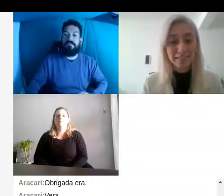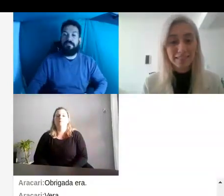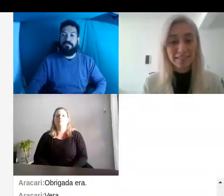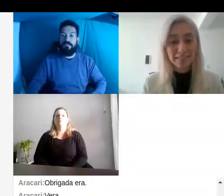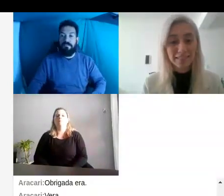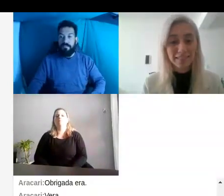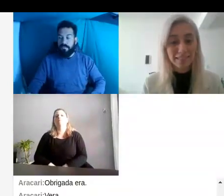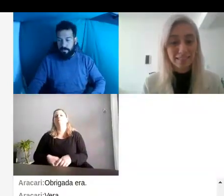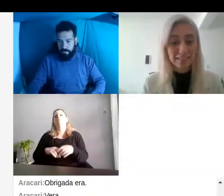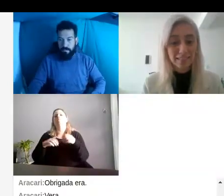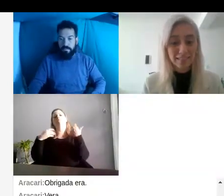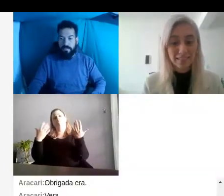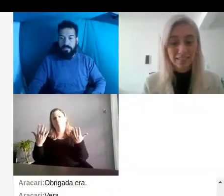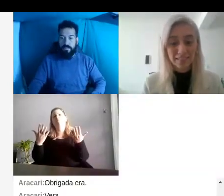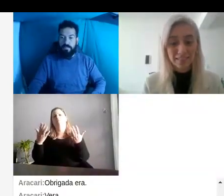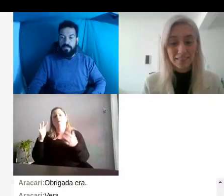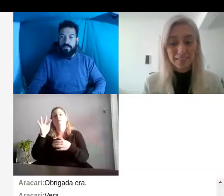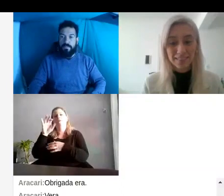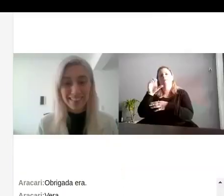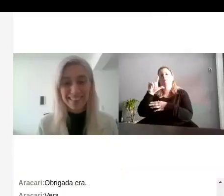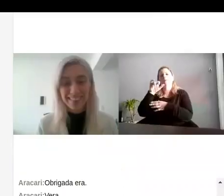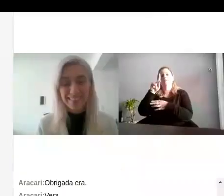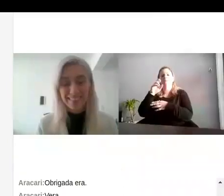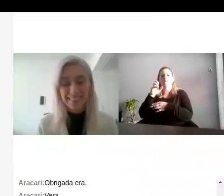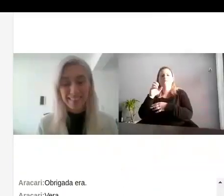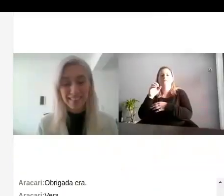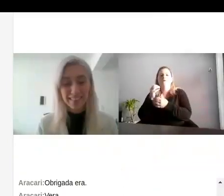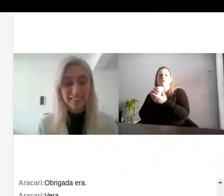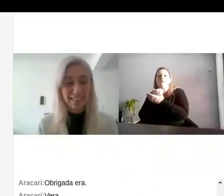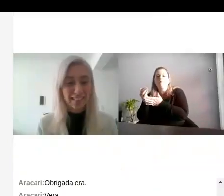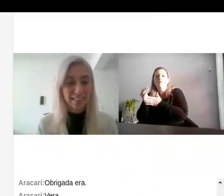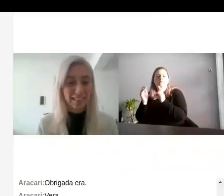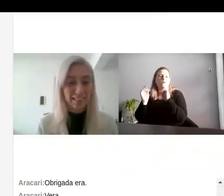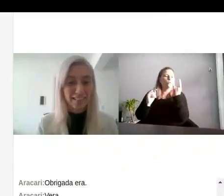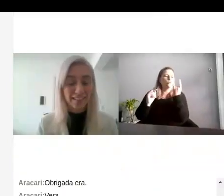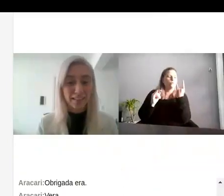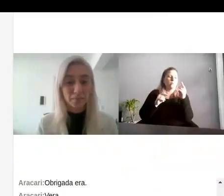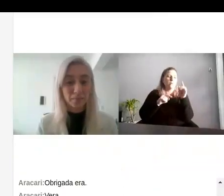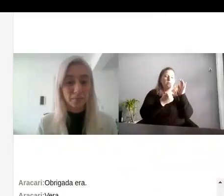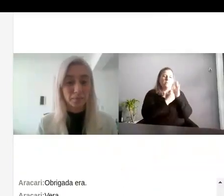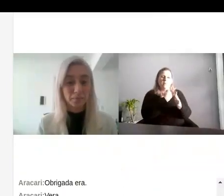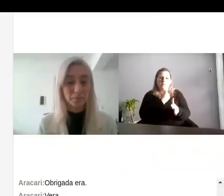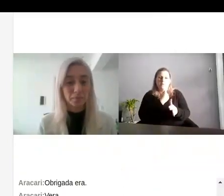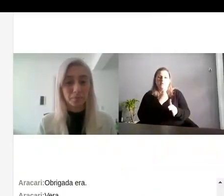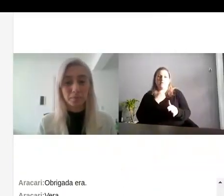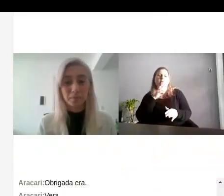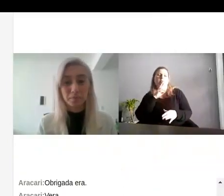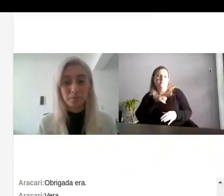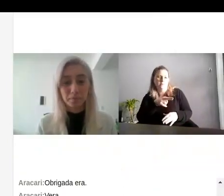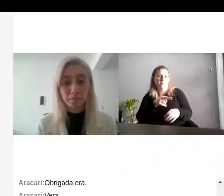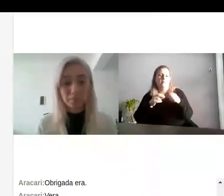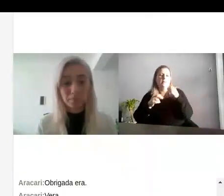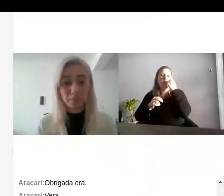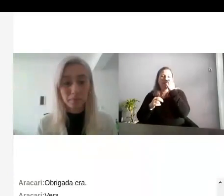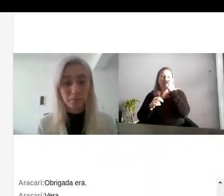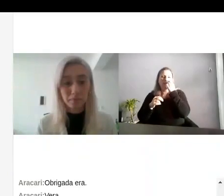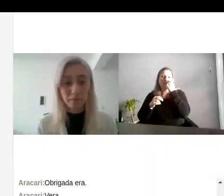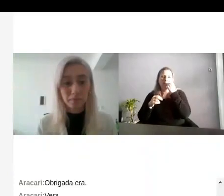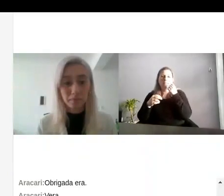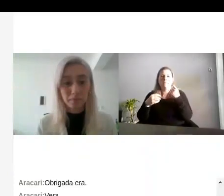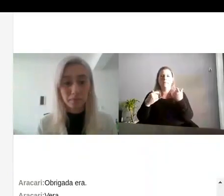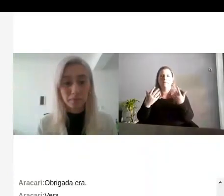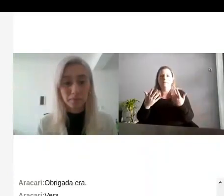Não, acho que, bom, vamos começar pelo fim, né? Acho que o comentário da Lívia é, quer dizer, eu pertenço a uma